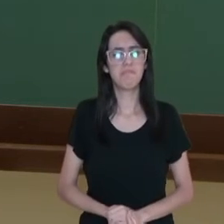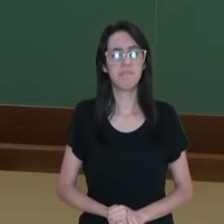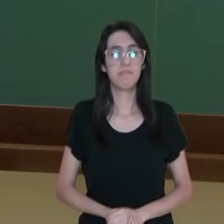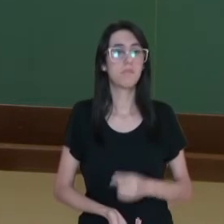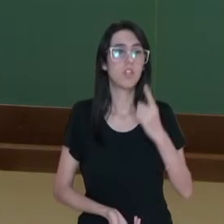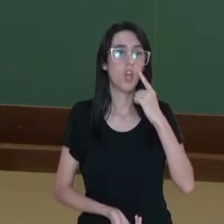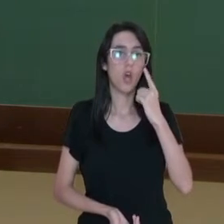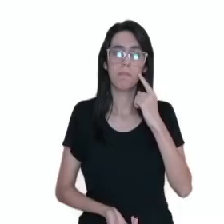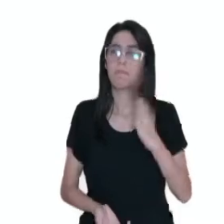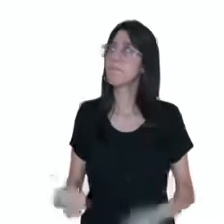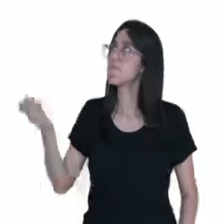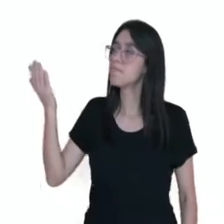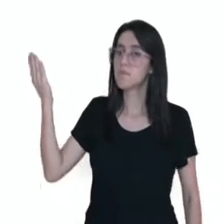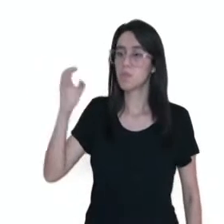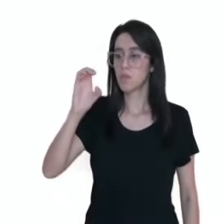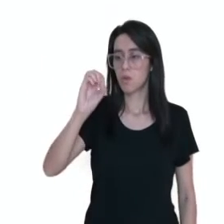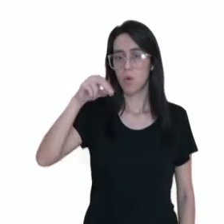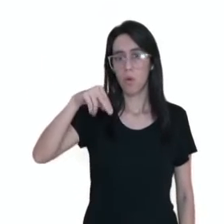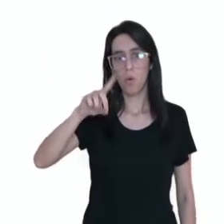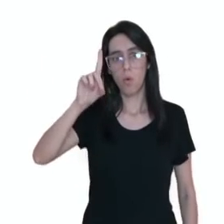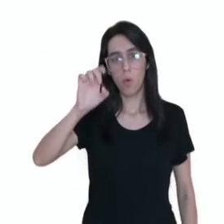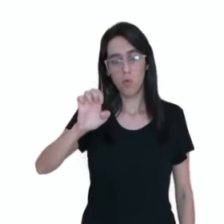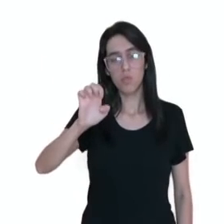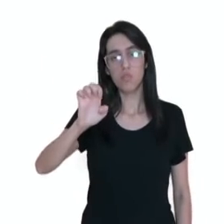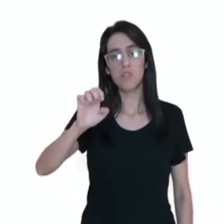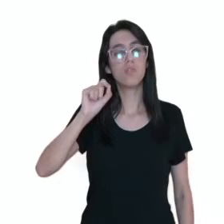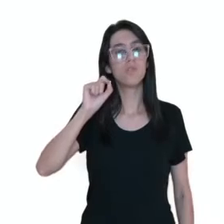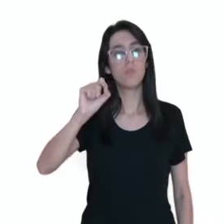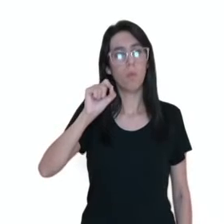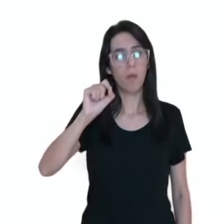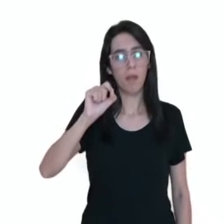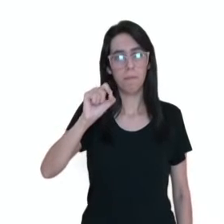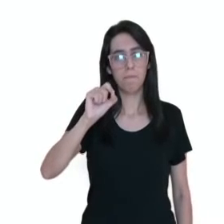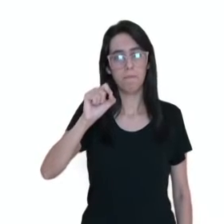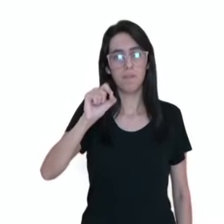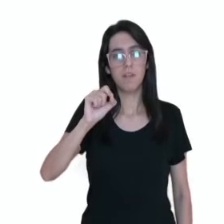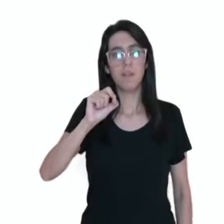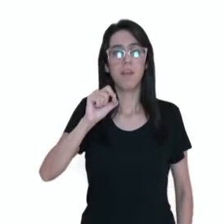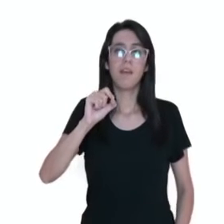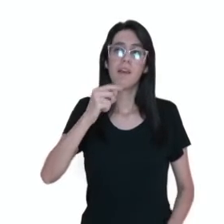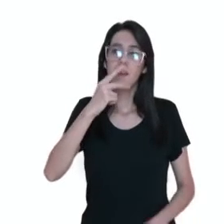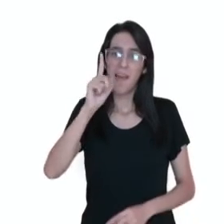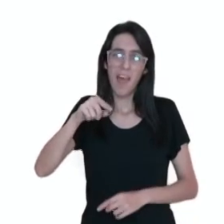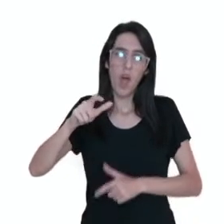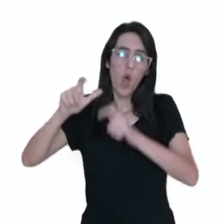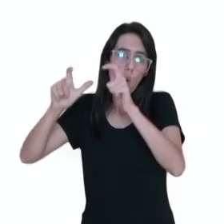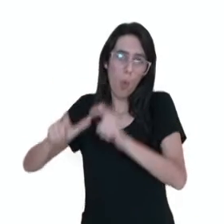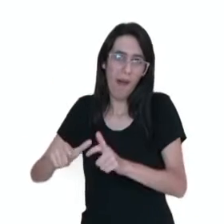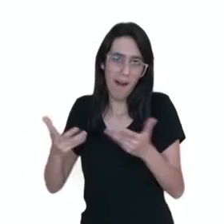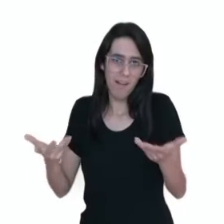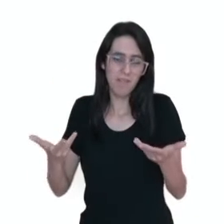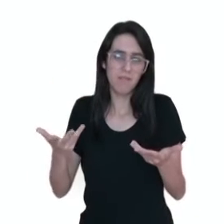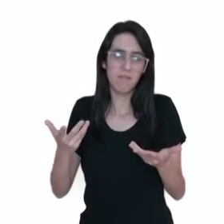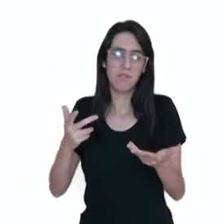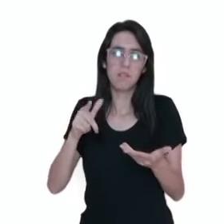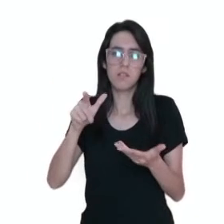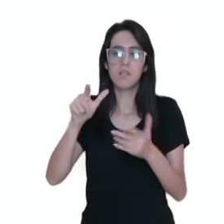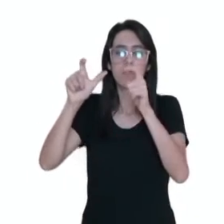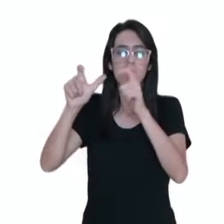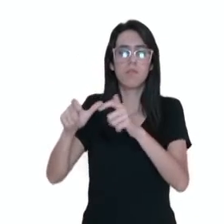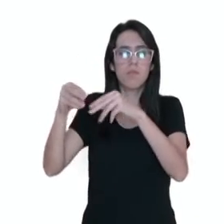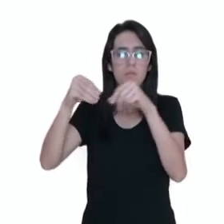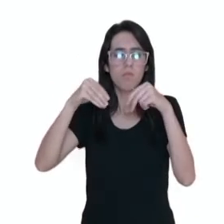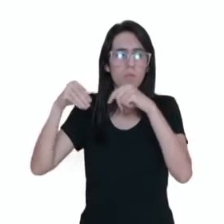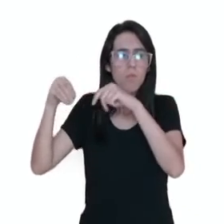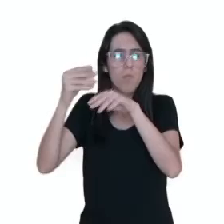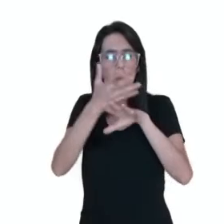aqui, onde, pronome relativo, ele sempre vai se referir a lugar. Quem colocou que retoma o deserto da Jordânia,